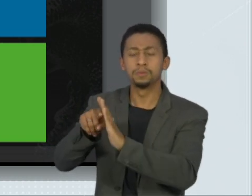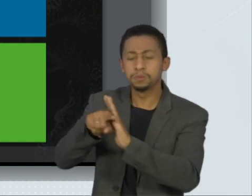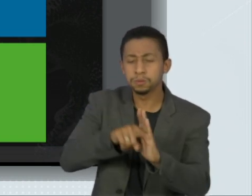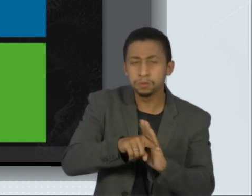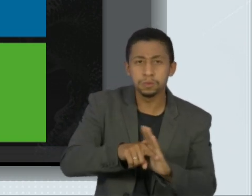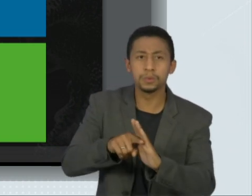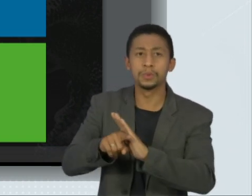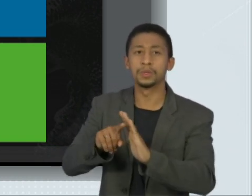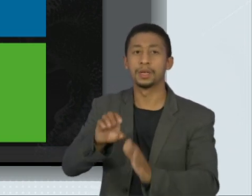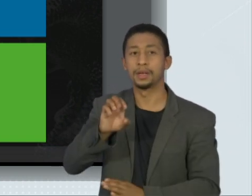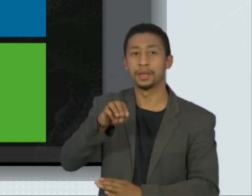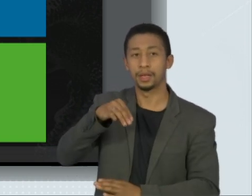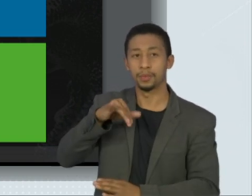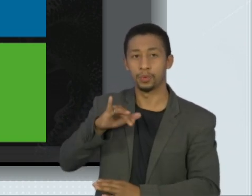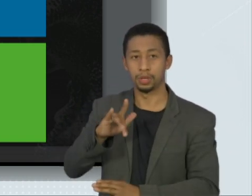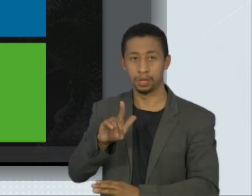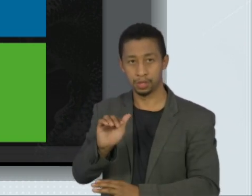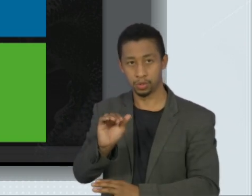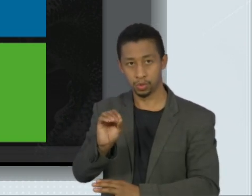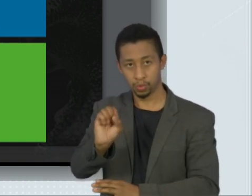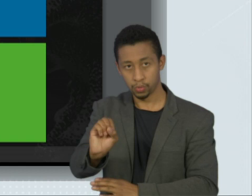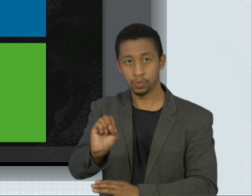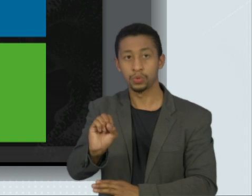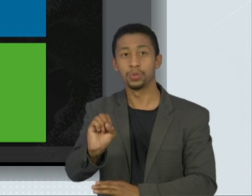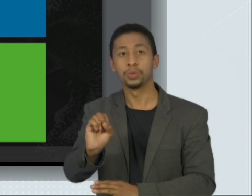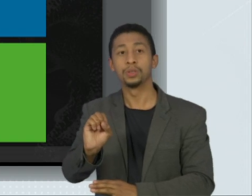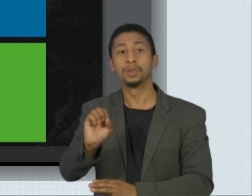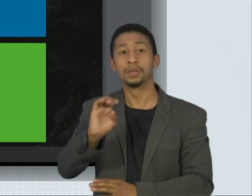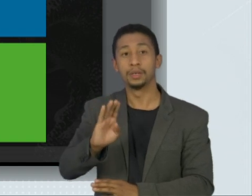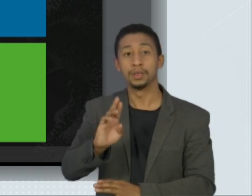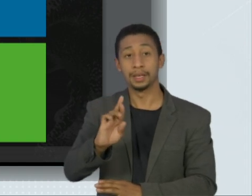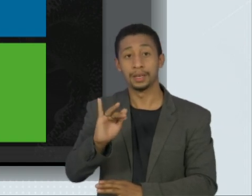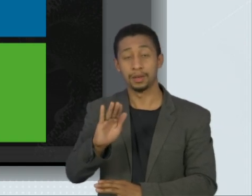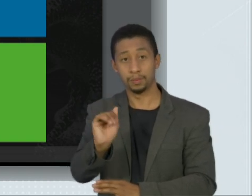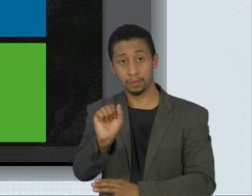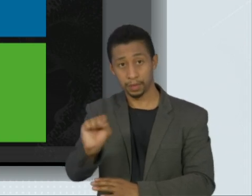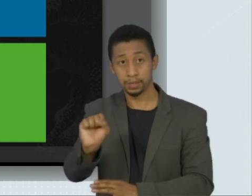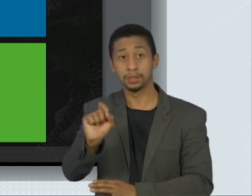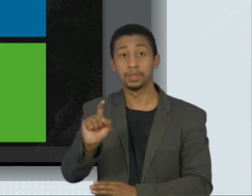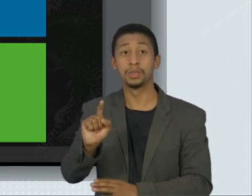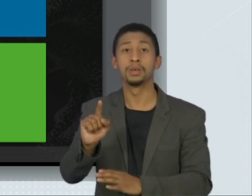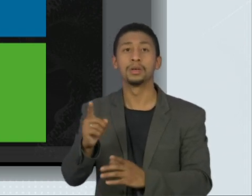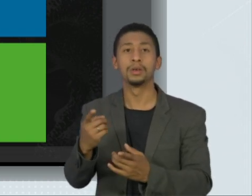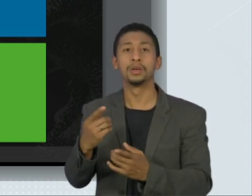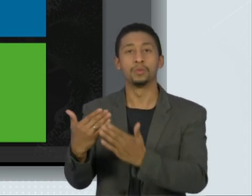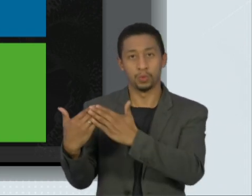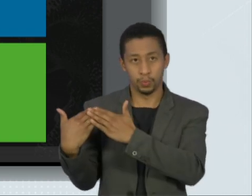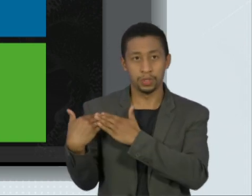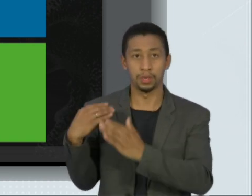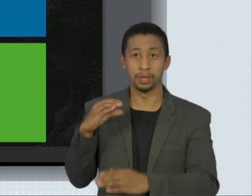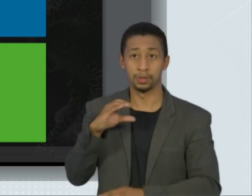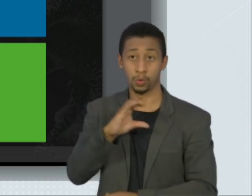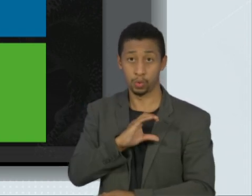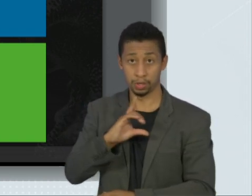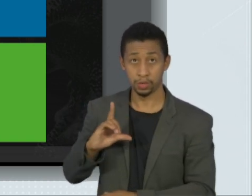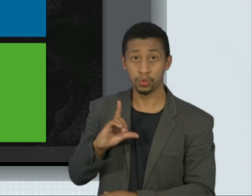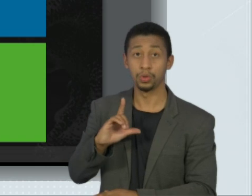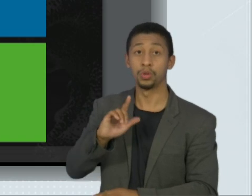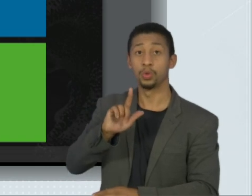Emílio Ribas, onde tem mais um integrante do centro, o Luiz Carlos Pereira Júnior, que está aqui